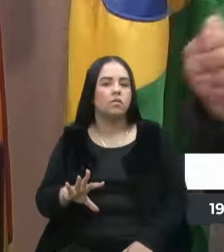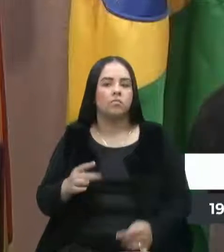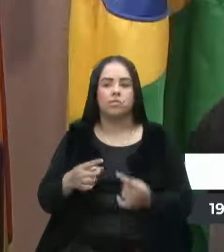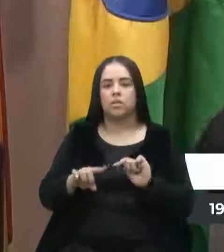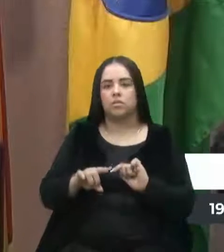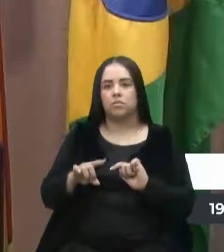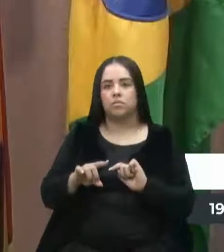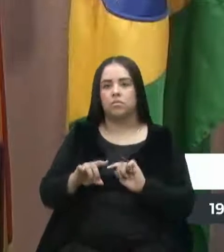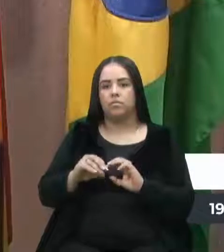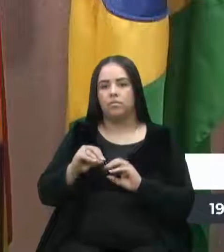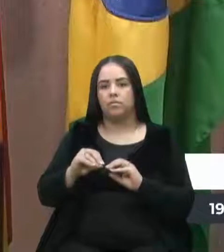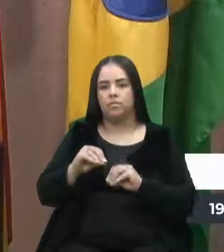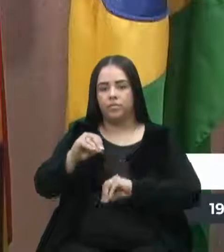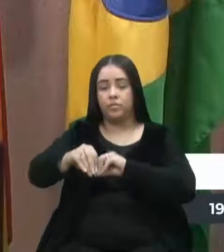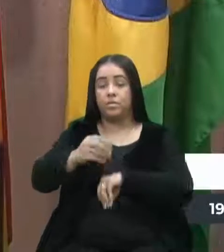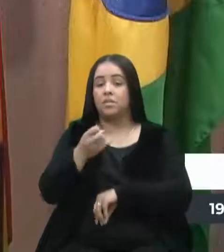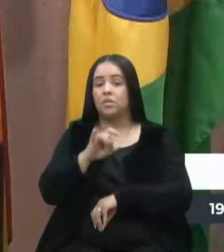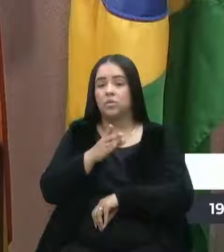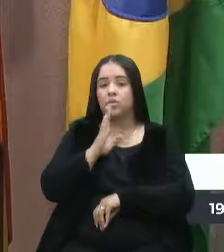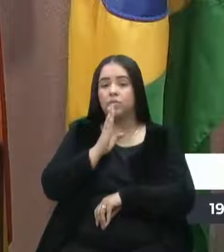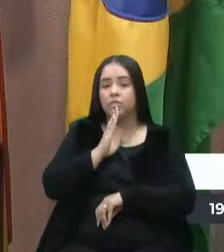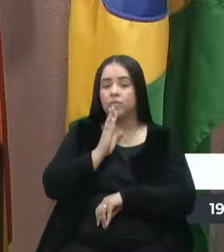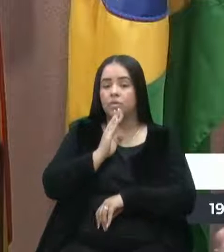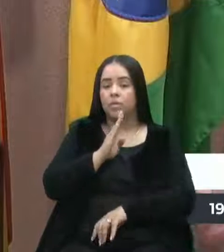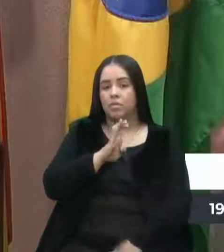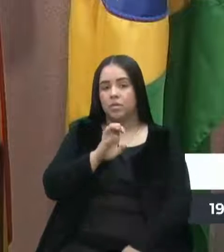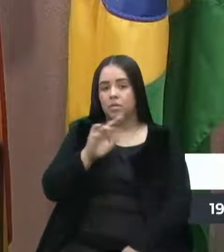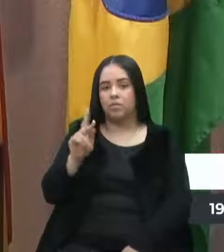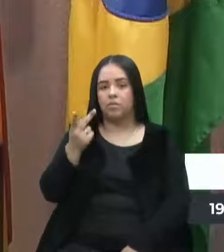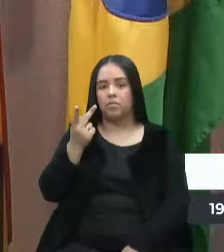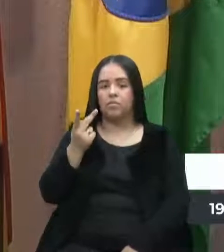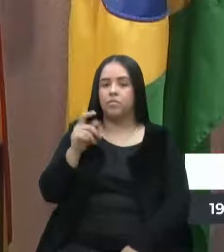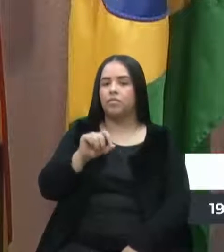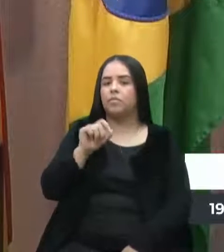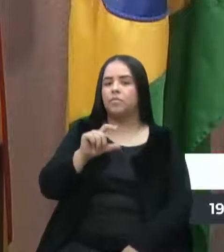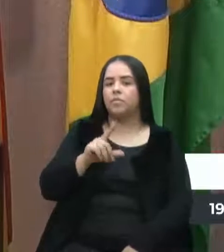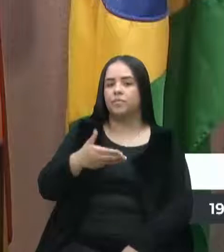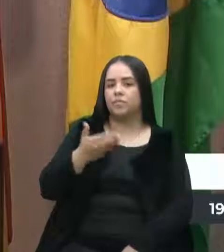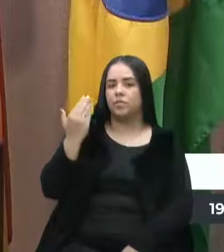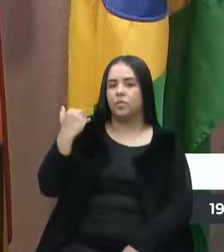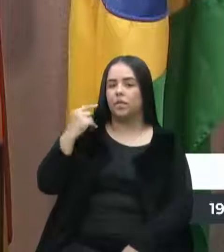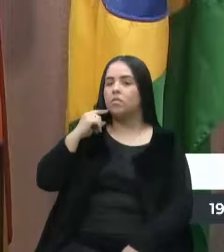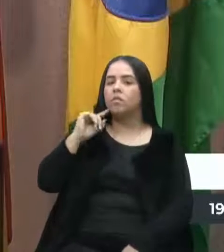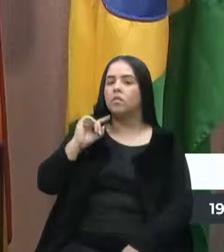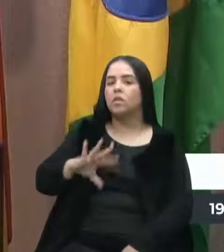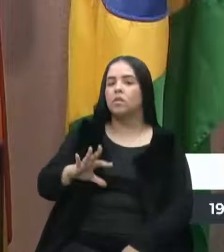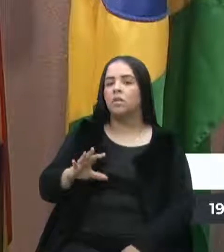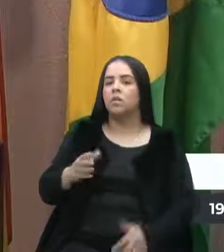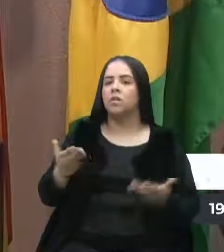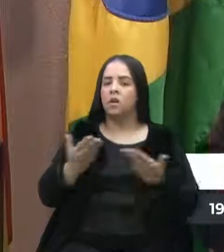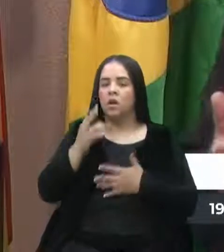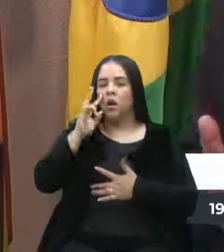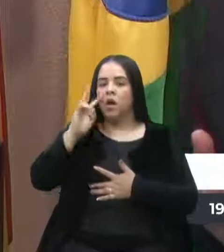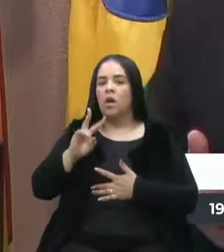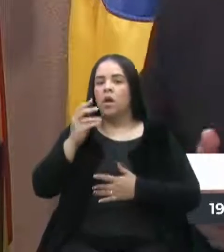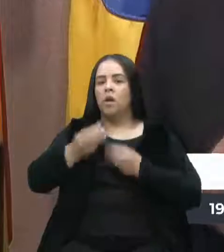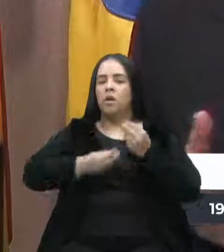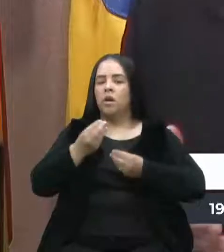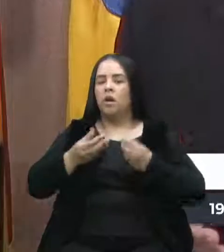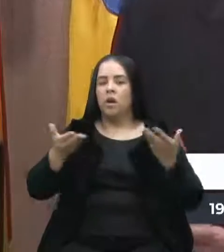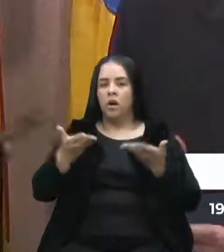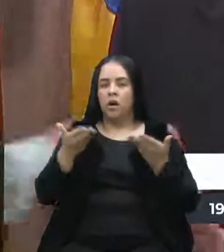quem conheceu o Belo Horizonte debaixo da Eletrosul os lixões que eram é E hoje vamos lá ver como